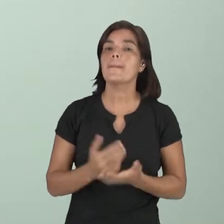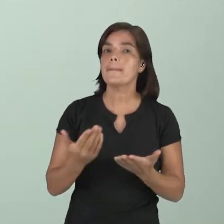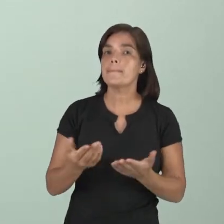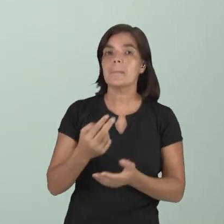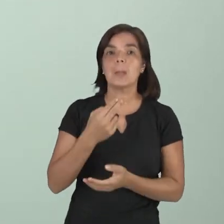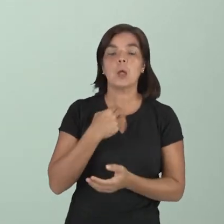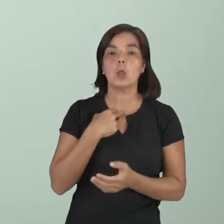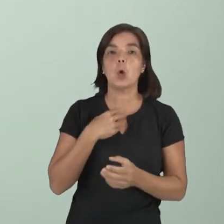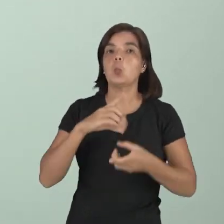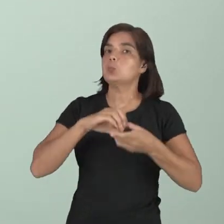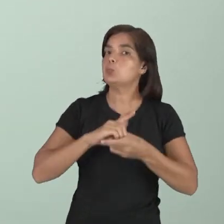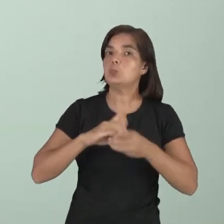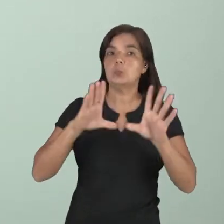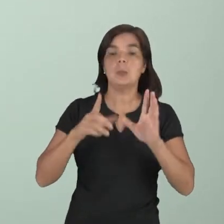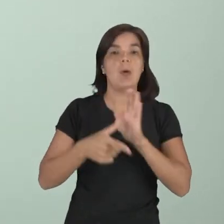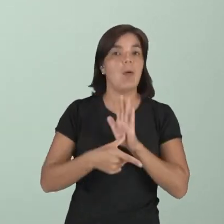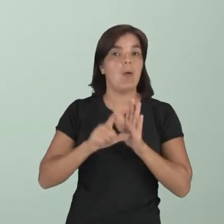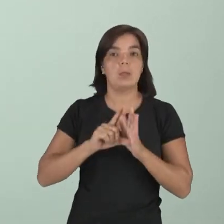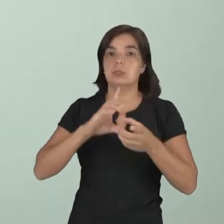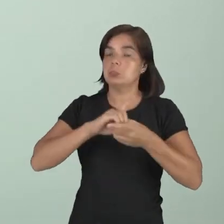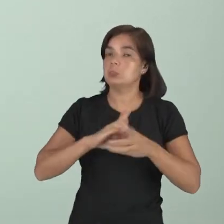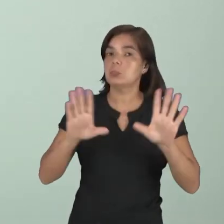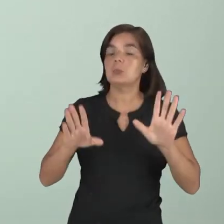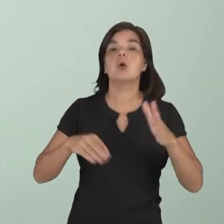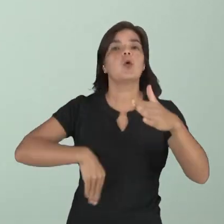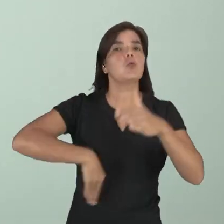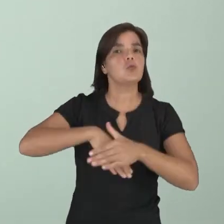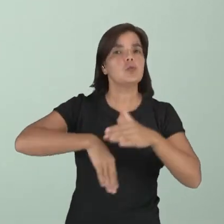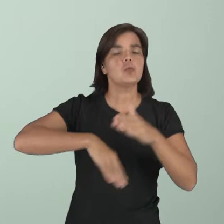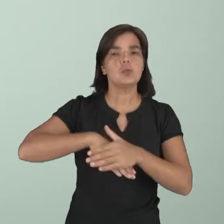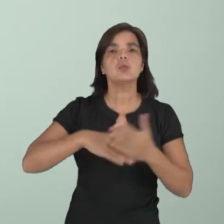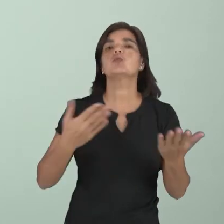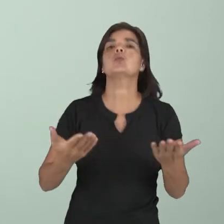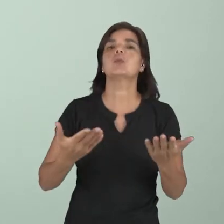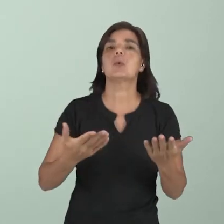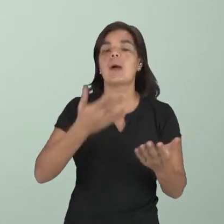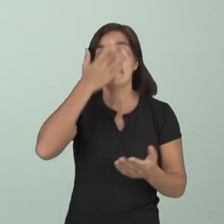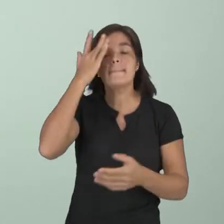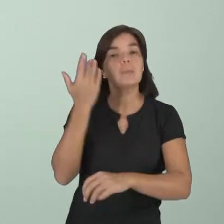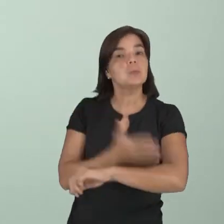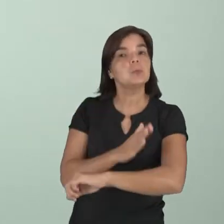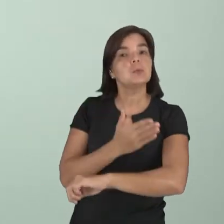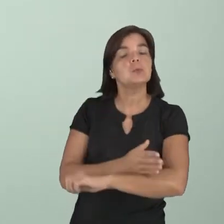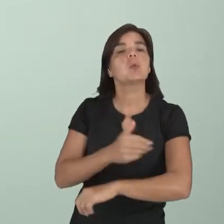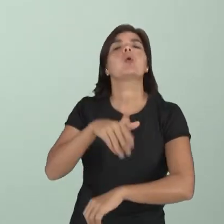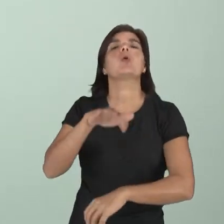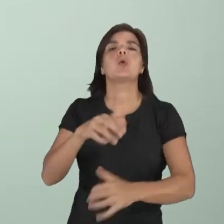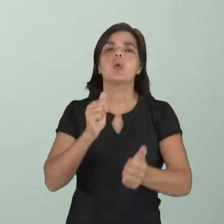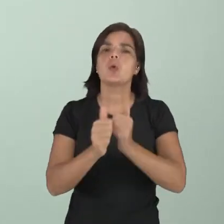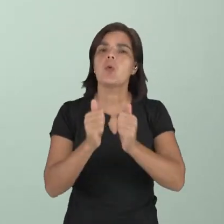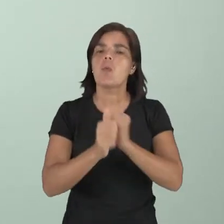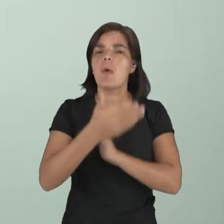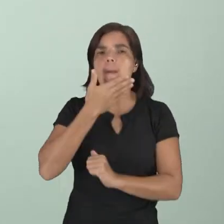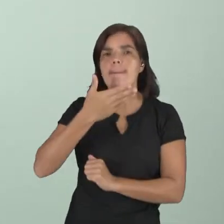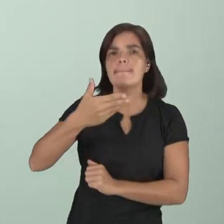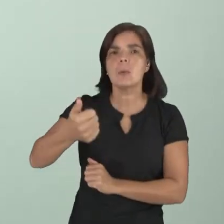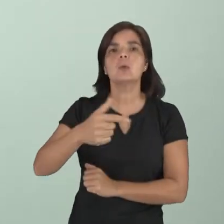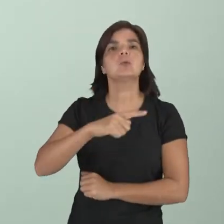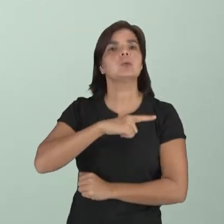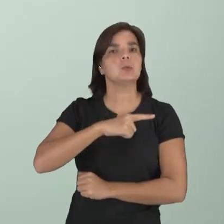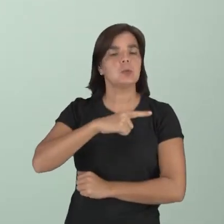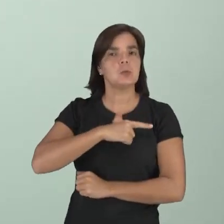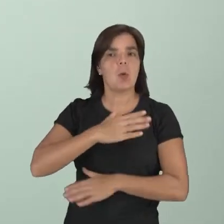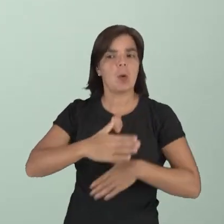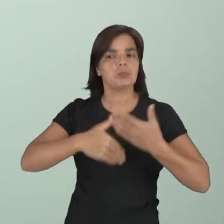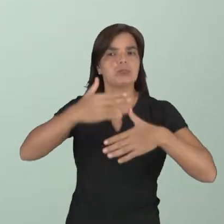ele não é democrático, ele é antidemocrático. Joga o quem? Quem pratica o esporte? São os melhores, as pessoas que têm